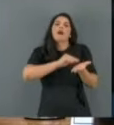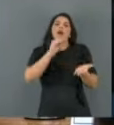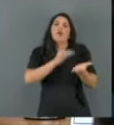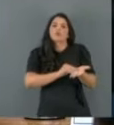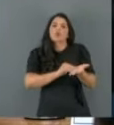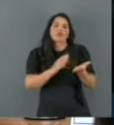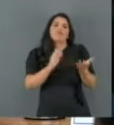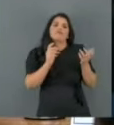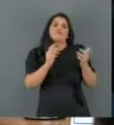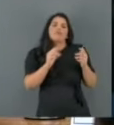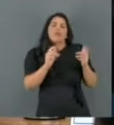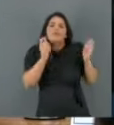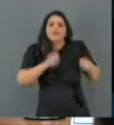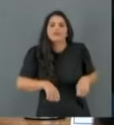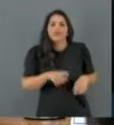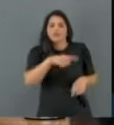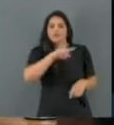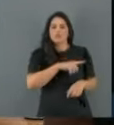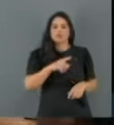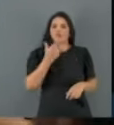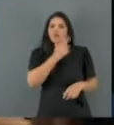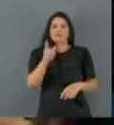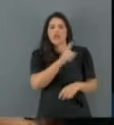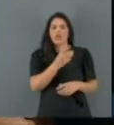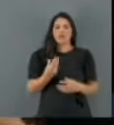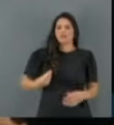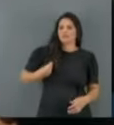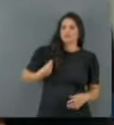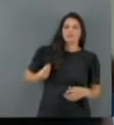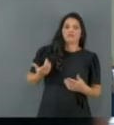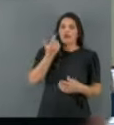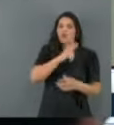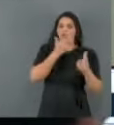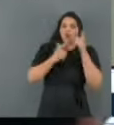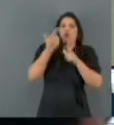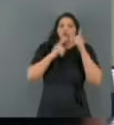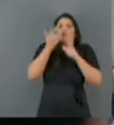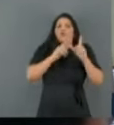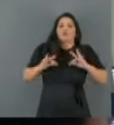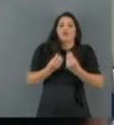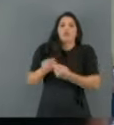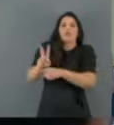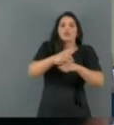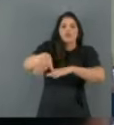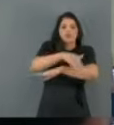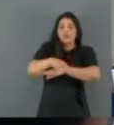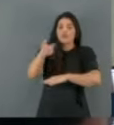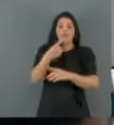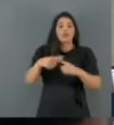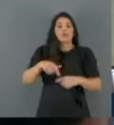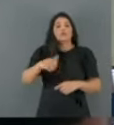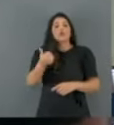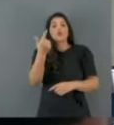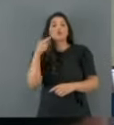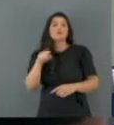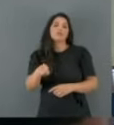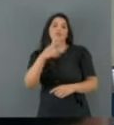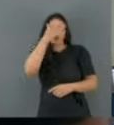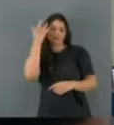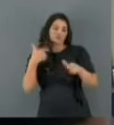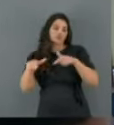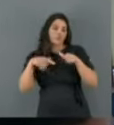federal com 13 mil homens, não tem o dom da ubiquidade, mas as ações de colaboração só poderão ser feitas desde que